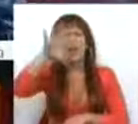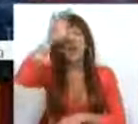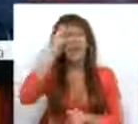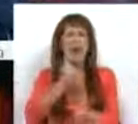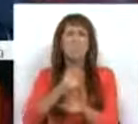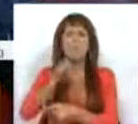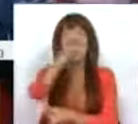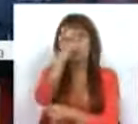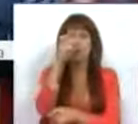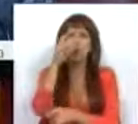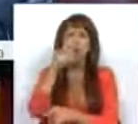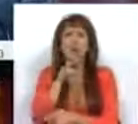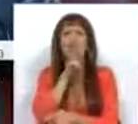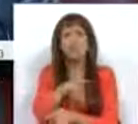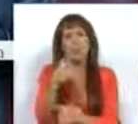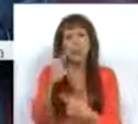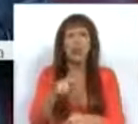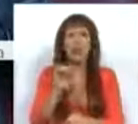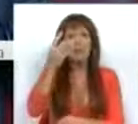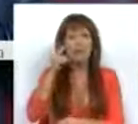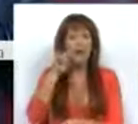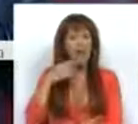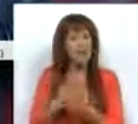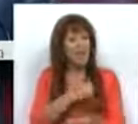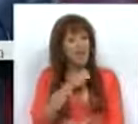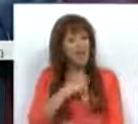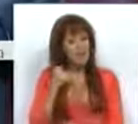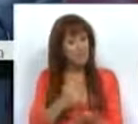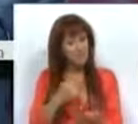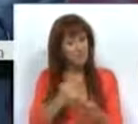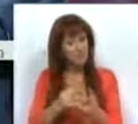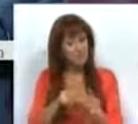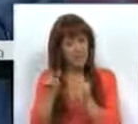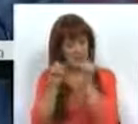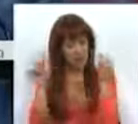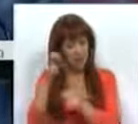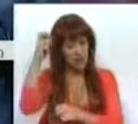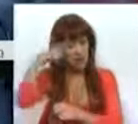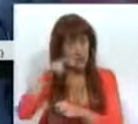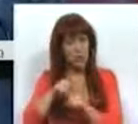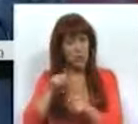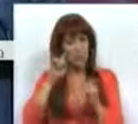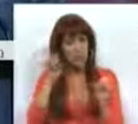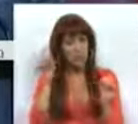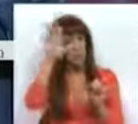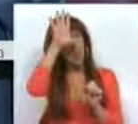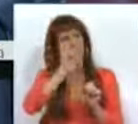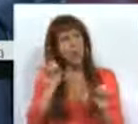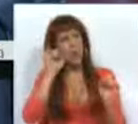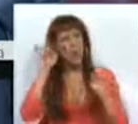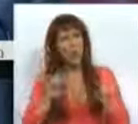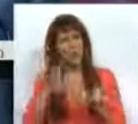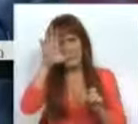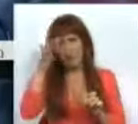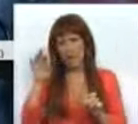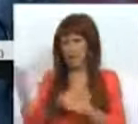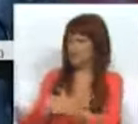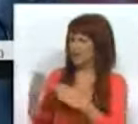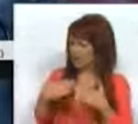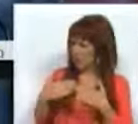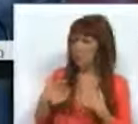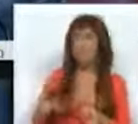Zorrinho e teria aí a resposta. Primeiro, temos de garantir a viabilidade de um sistema elétrico desgovernado que o PS nos deixou,